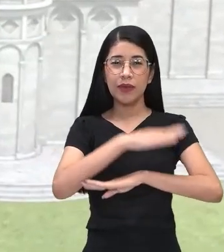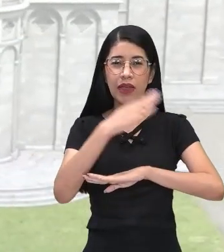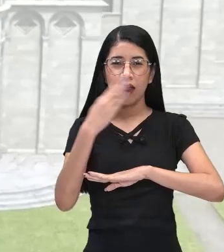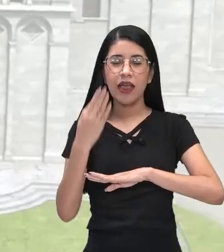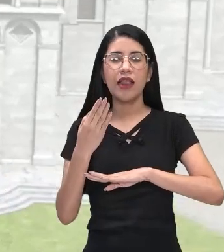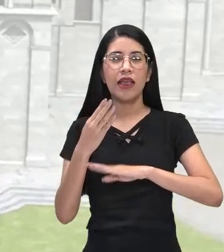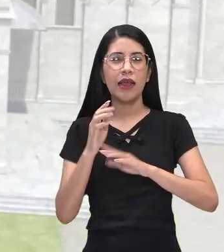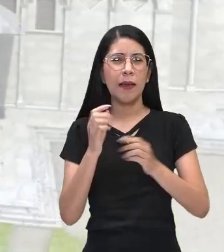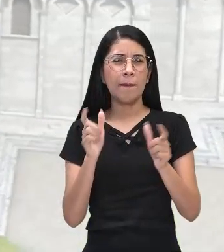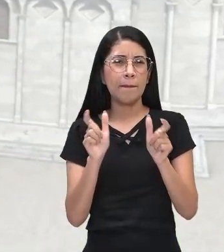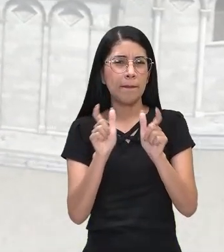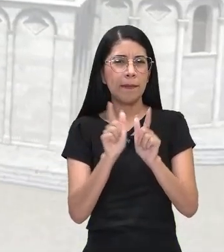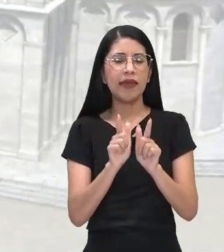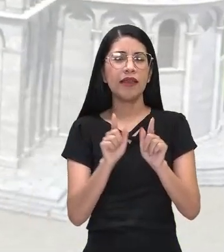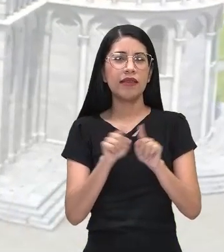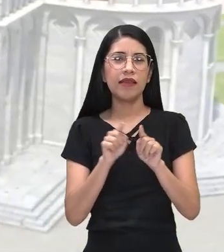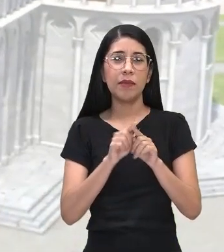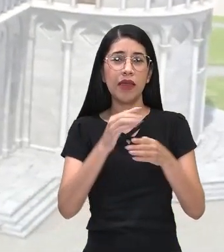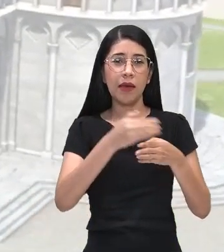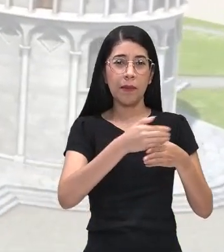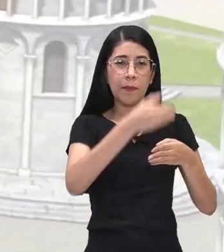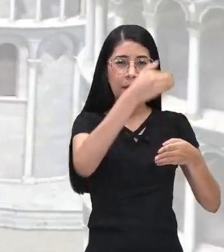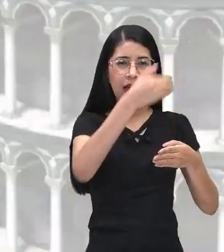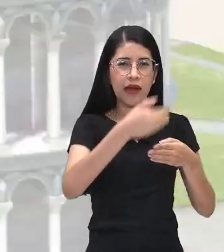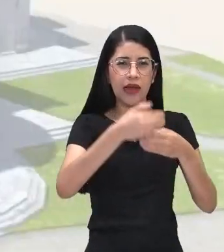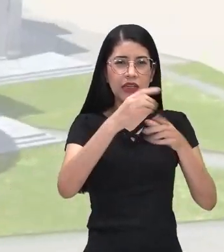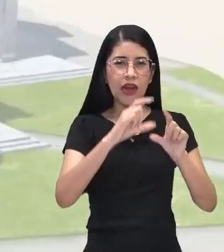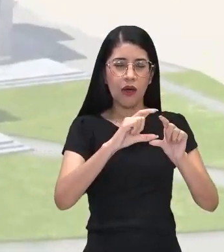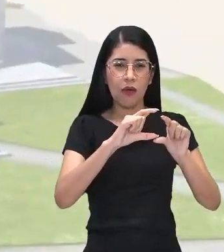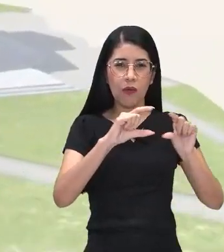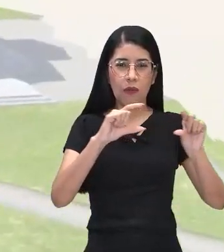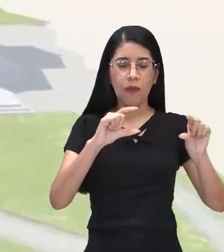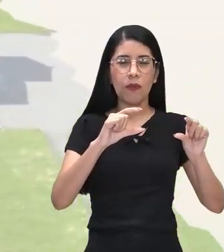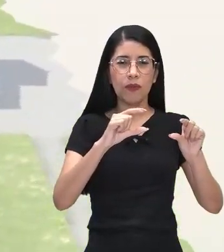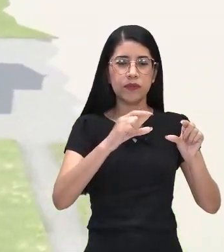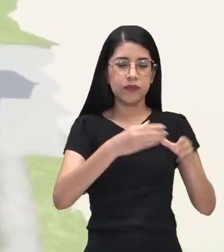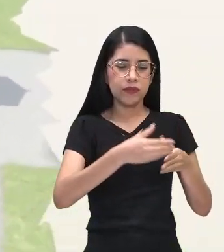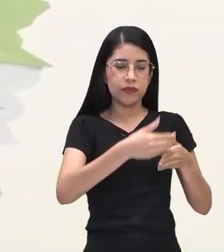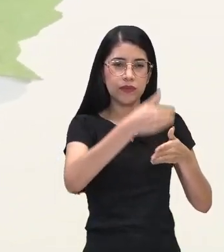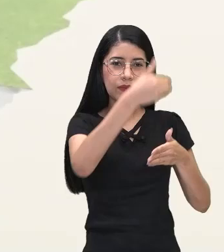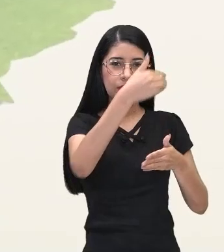pequenas, certo? As paredes muito grossas,